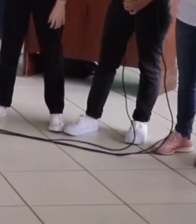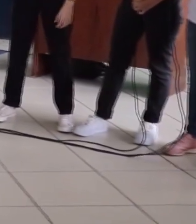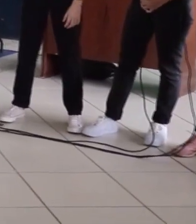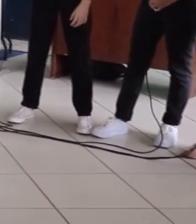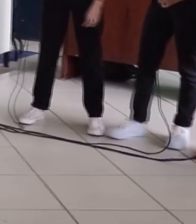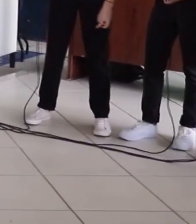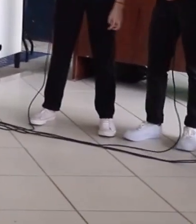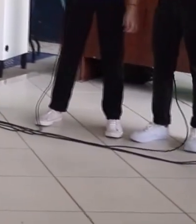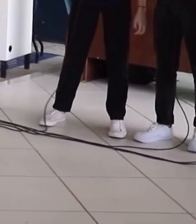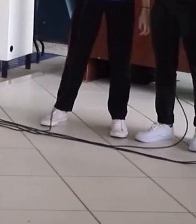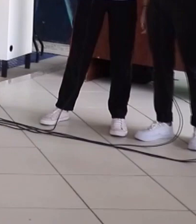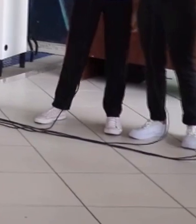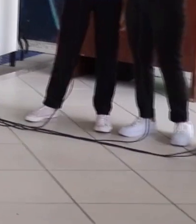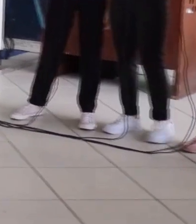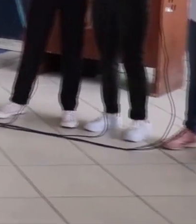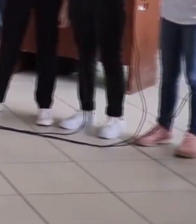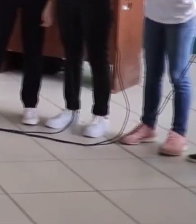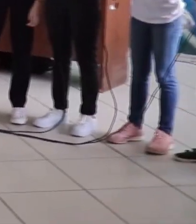Cupido